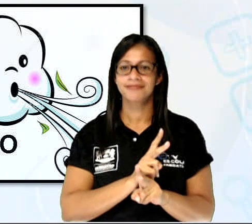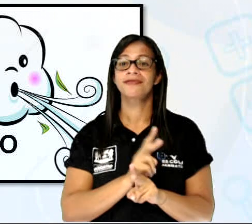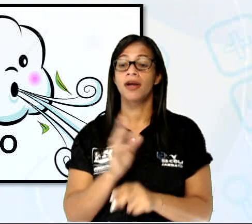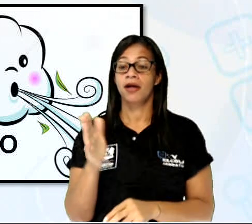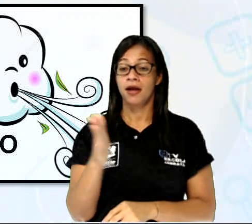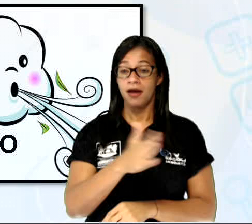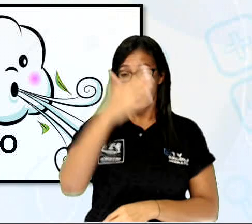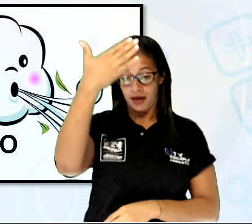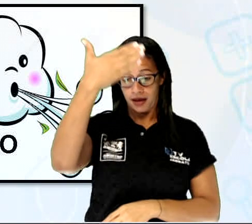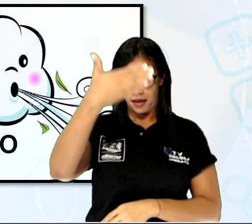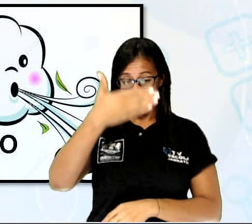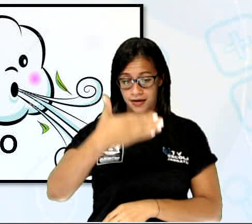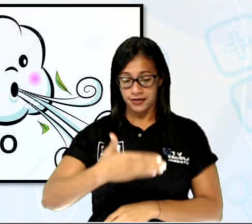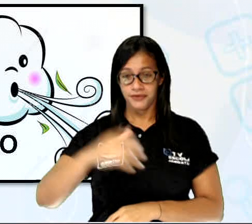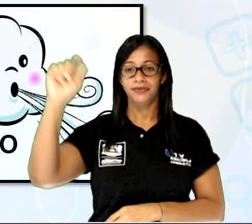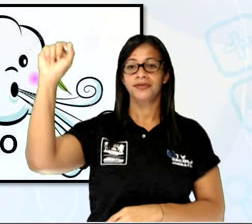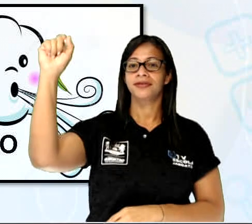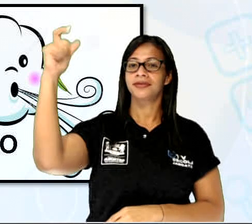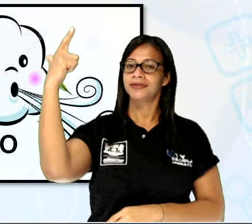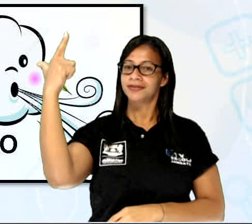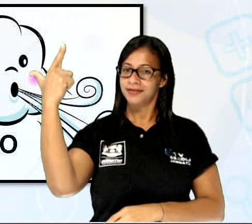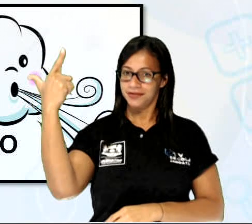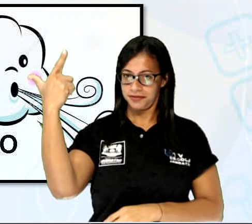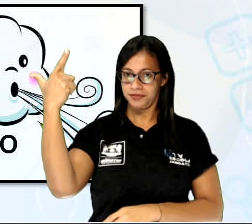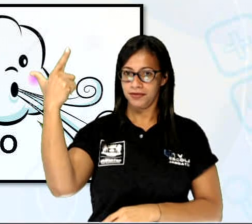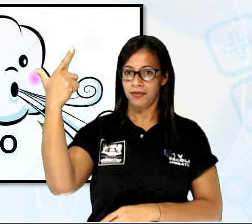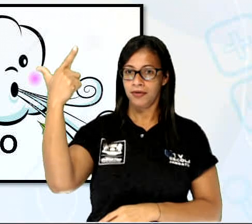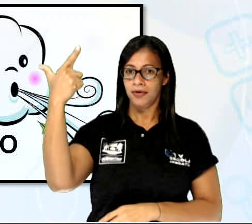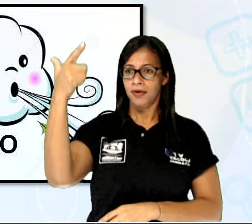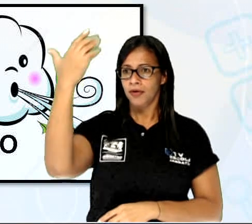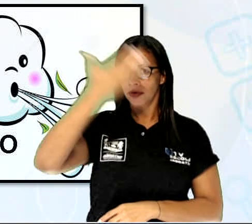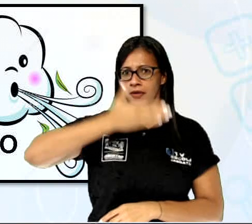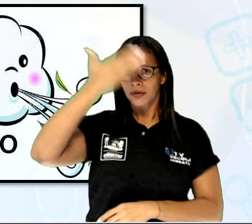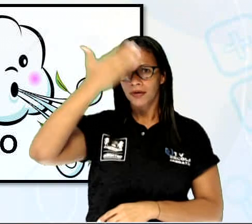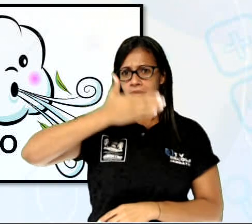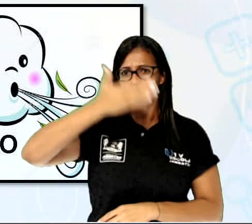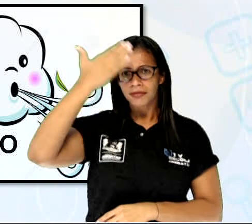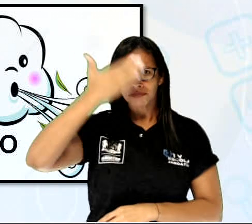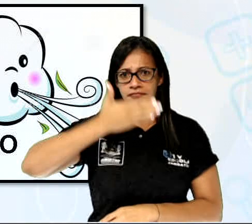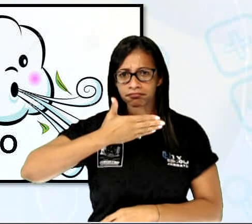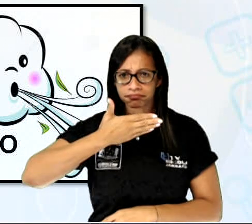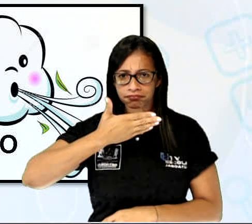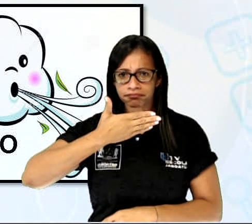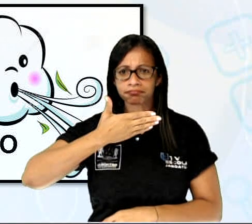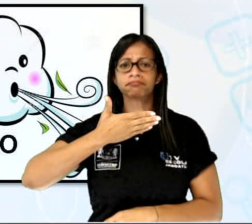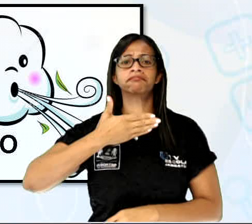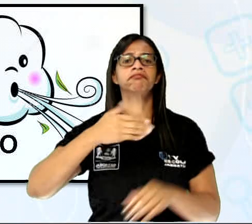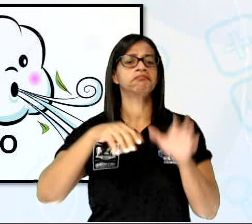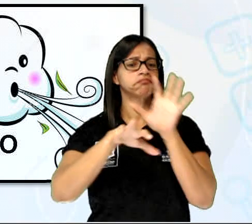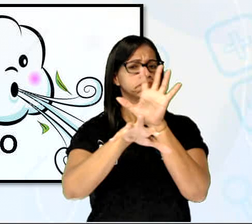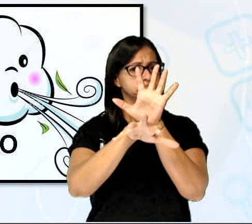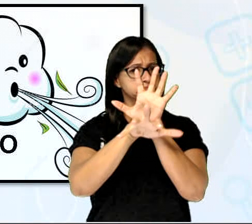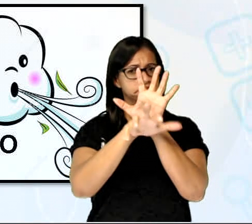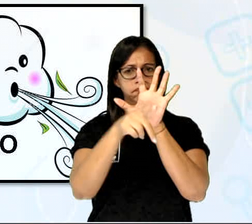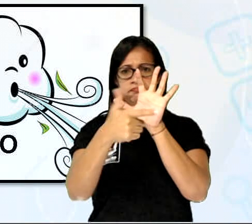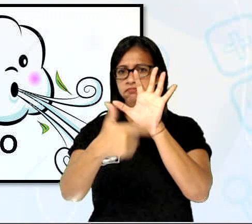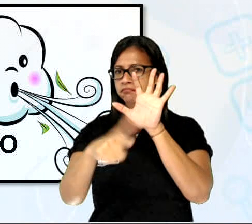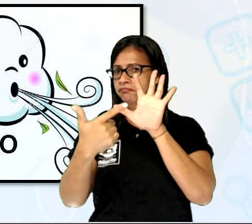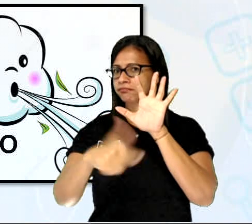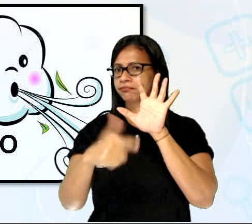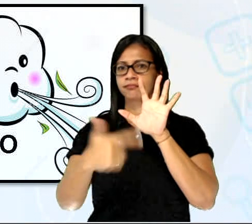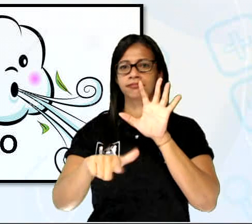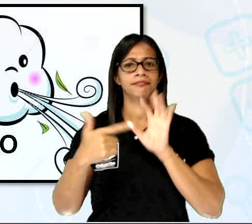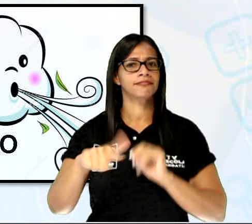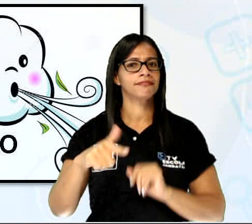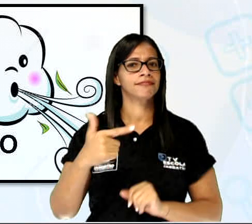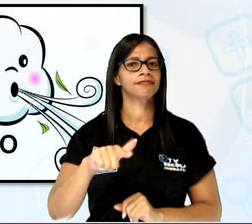na frente do sol. E como ele é invisível, a gente não vê, ele não faz o quê?